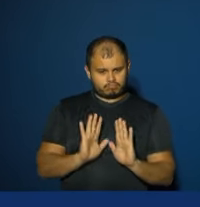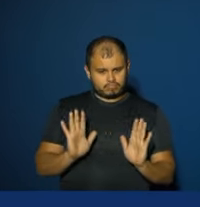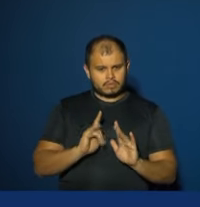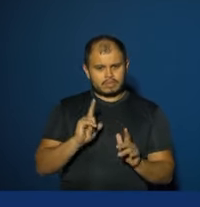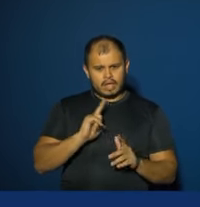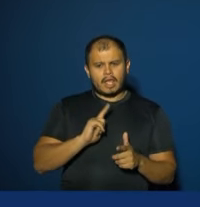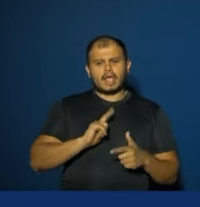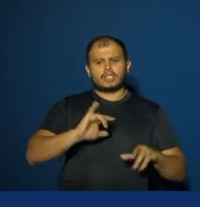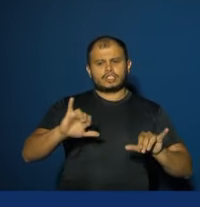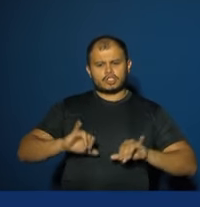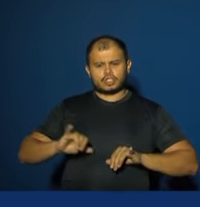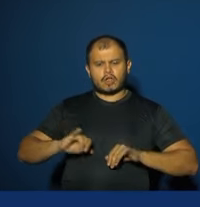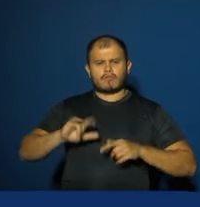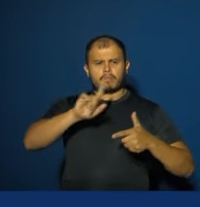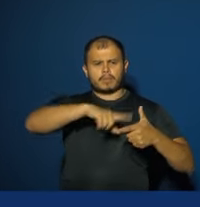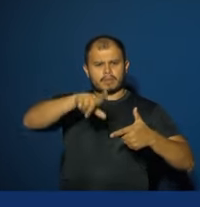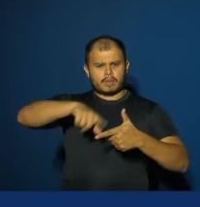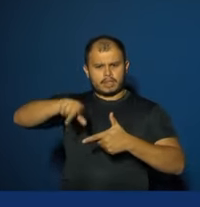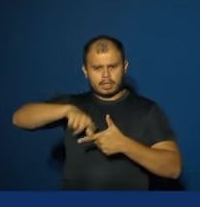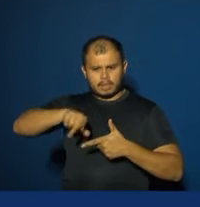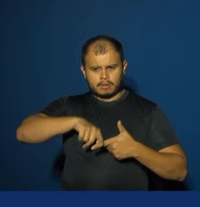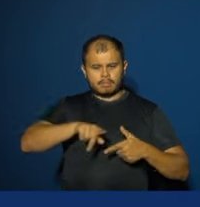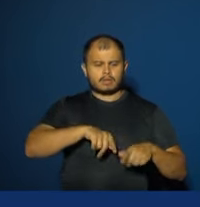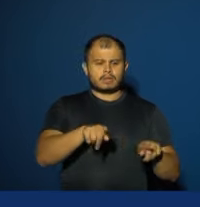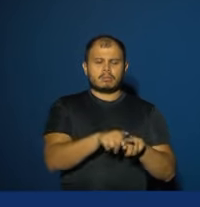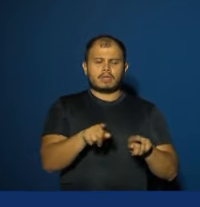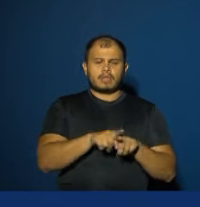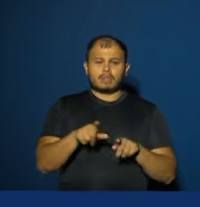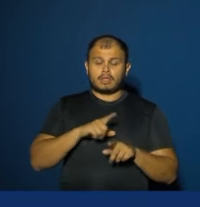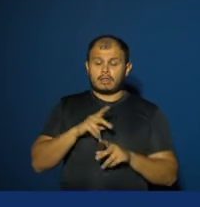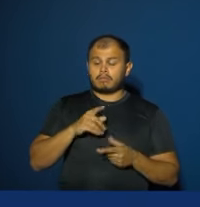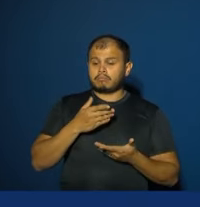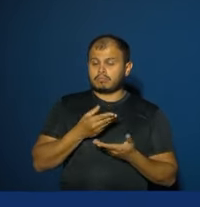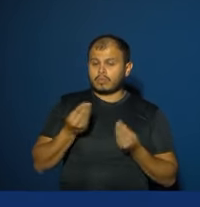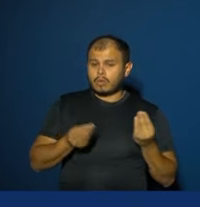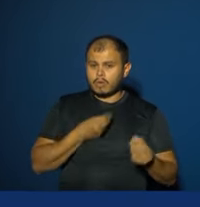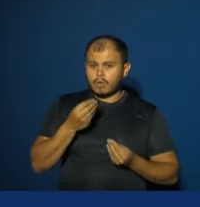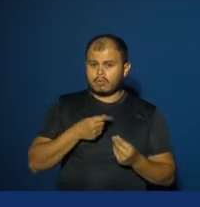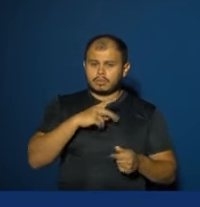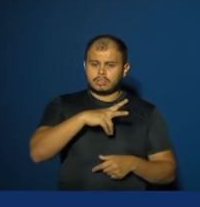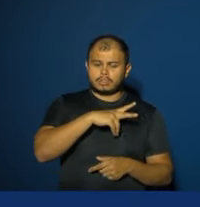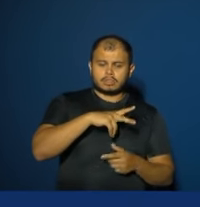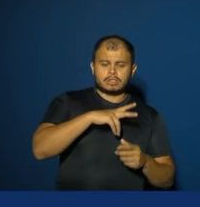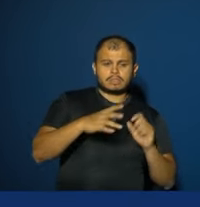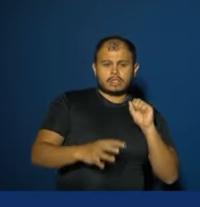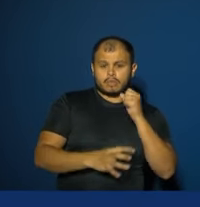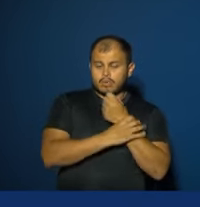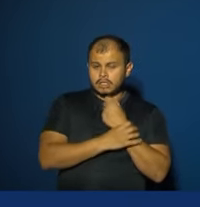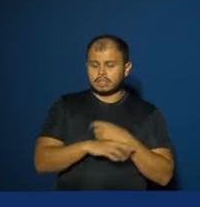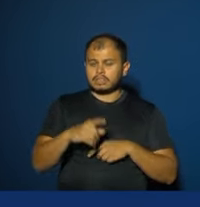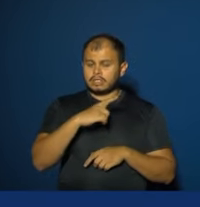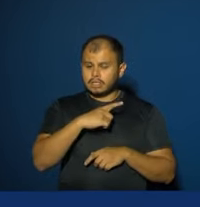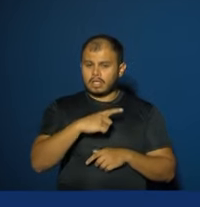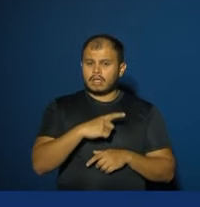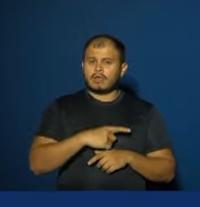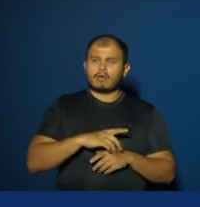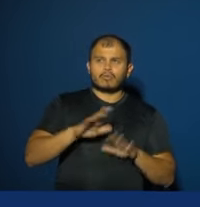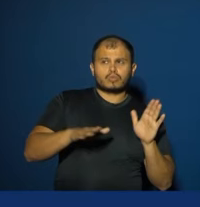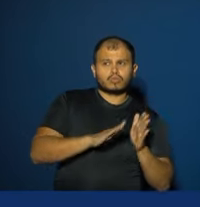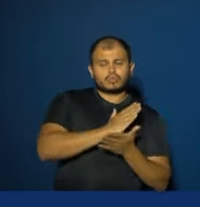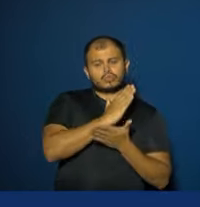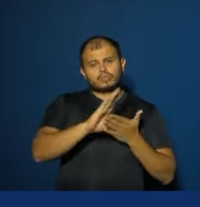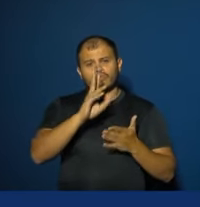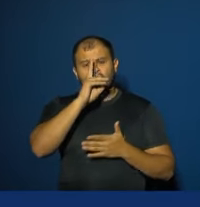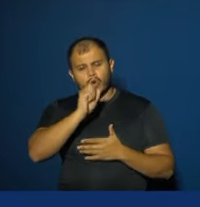sofre de alguns problemas e traz algum tipo de insegurança né dependendo da agência tem agência que é mais forte agência que é menos forte e a gente viu um